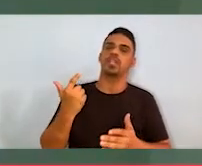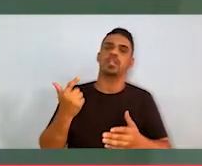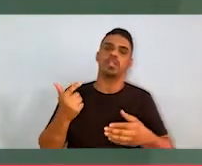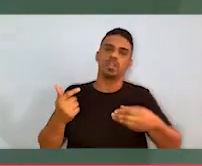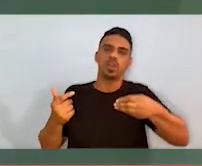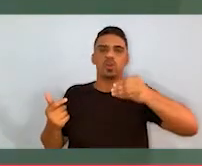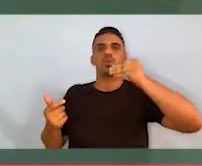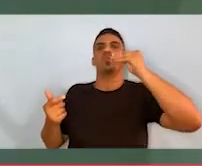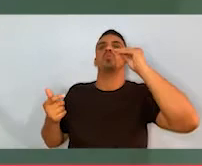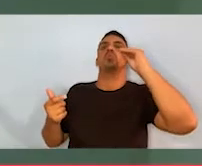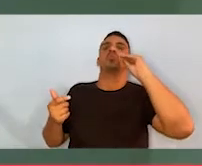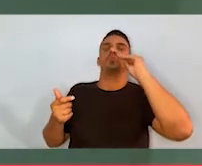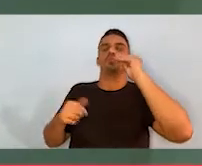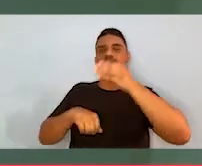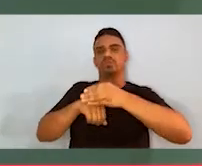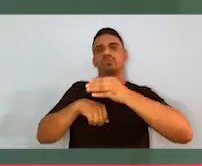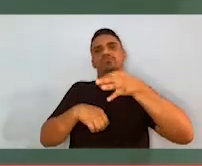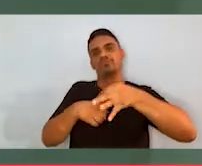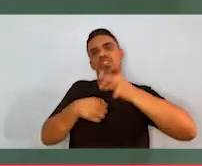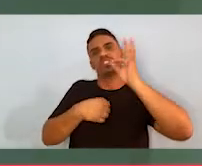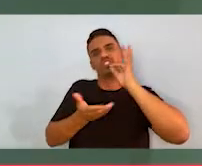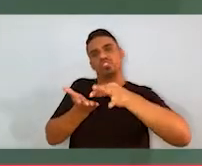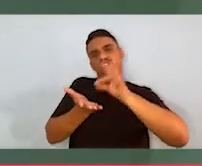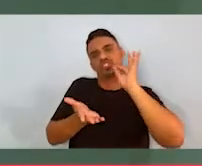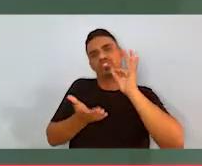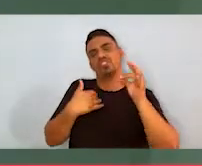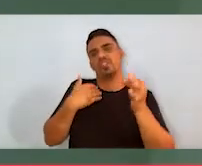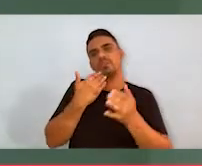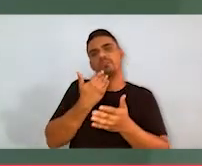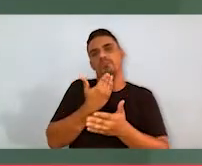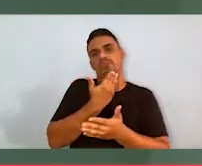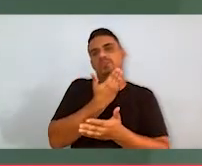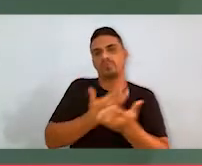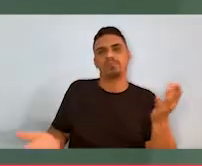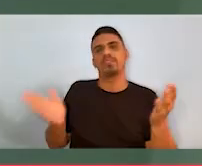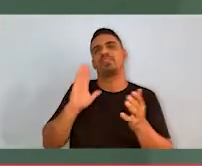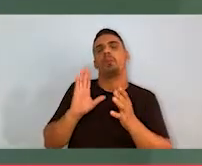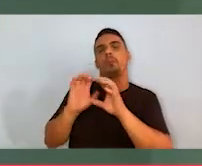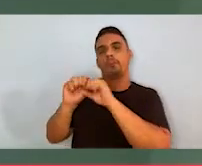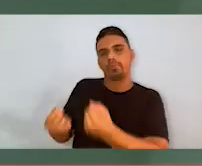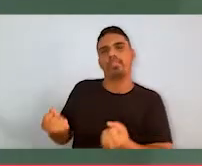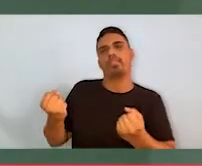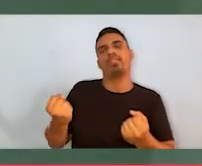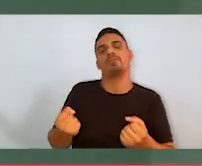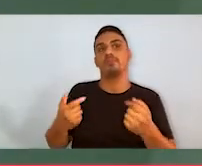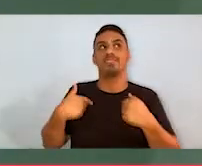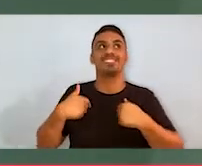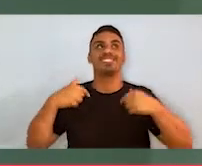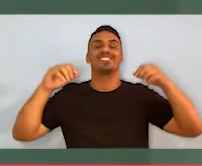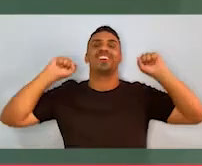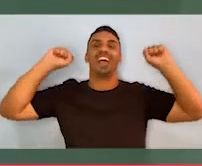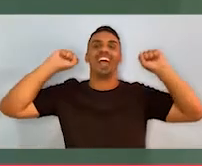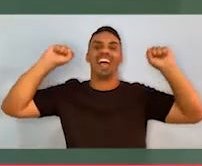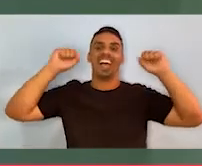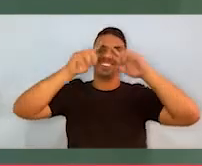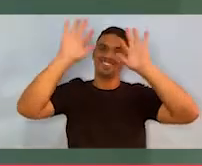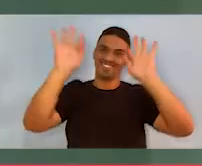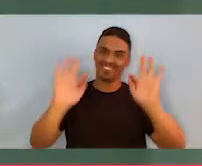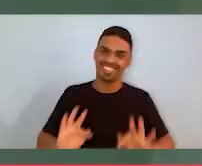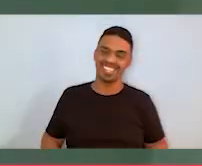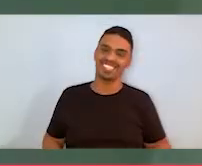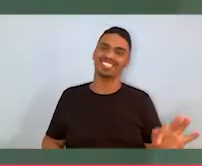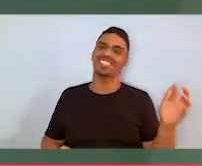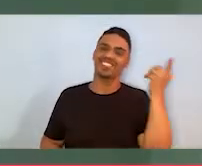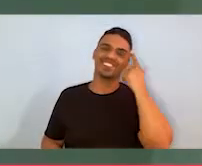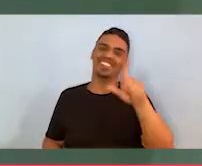canequinha e ano passado a minha canequinha quebrou. Então, estou muito feliz que eu vou ganhar a canequinha nova da Sampa Diversa, porque